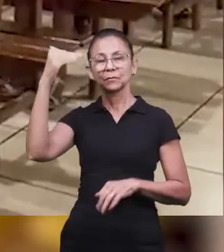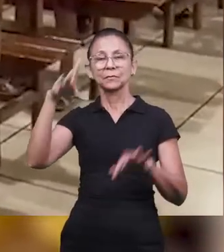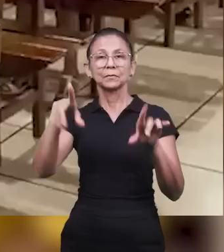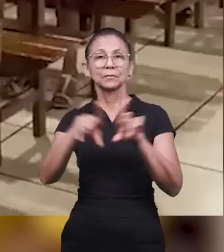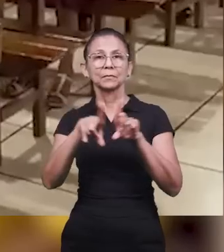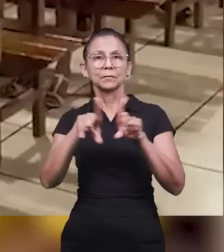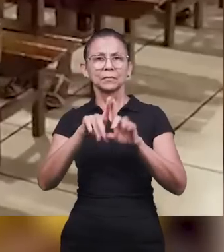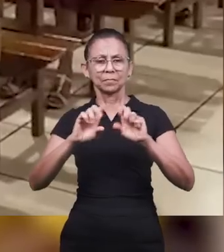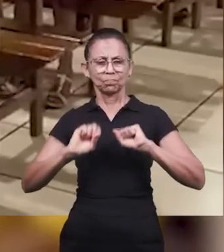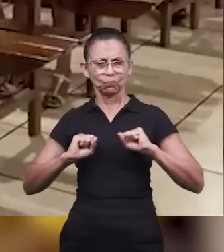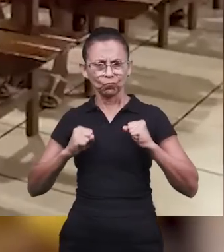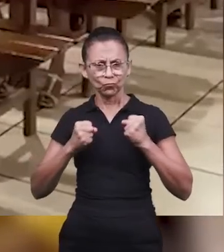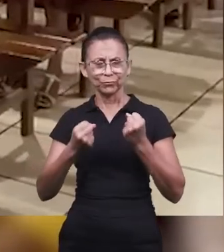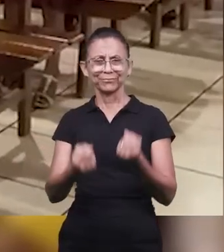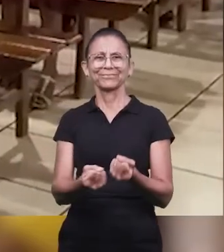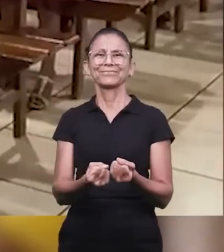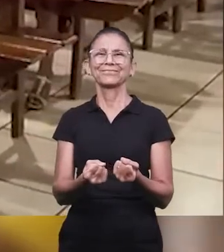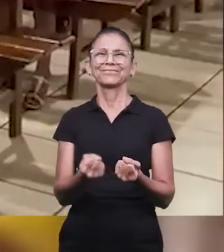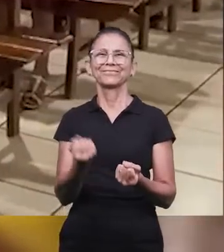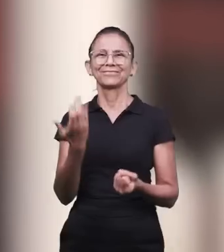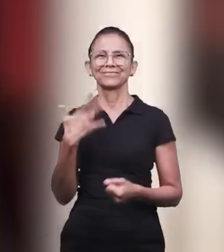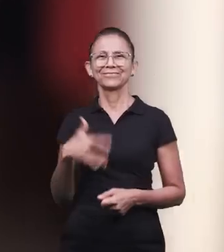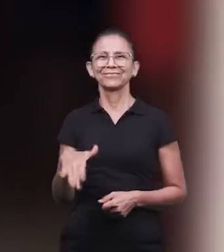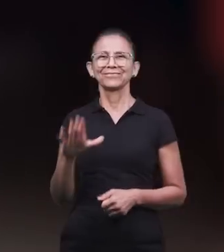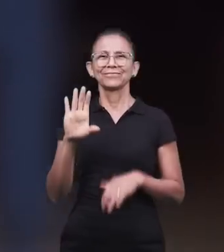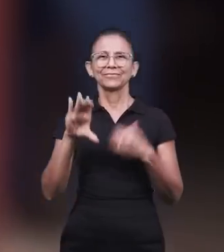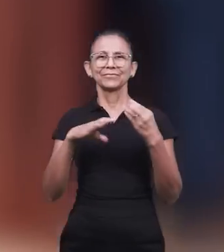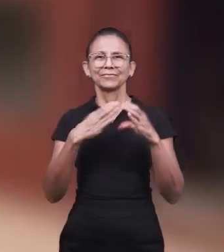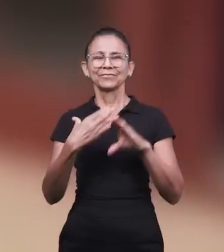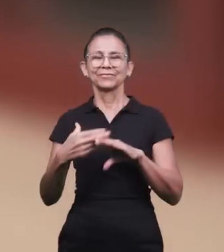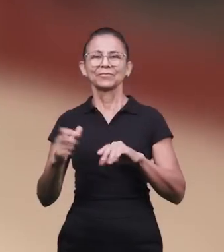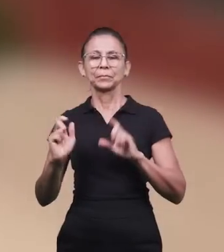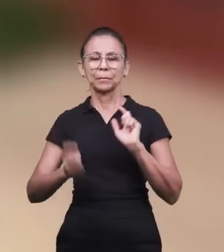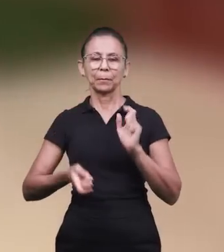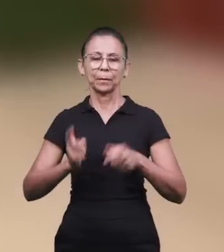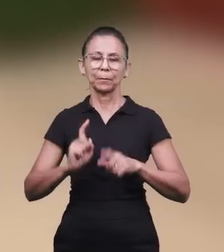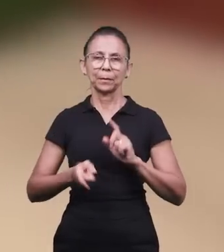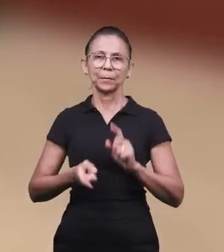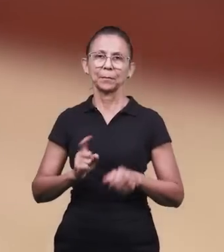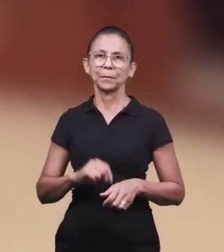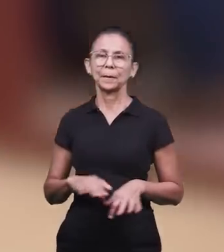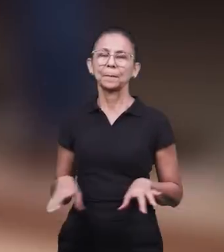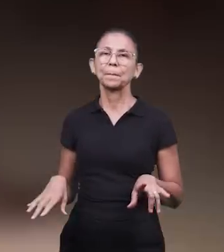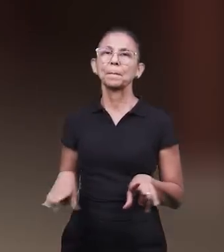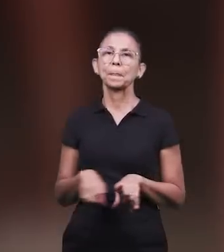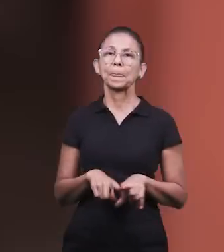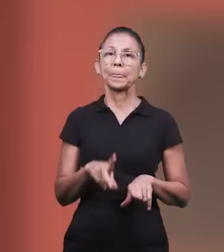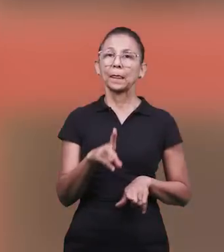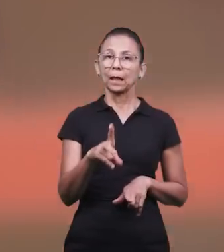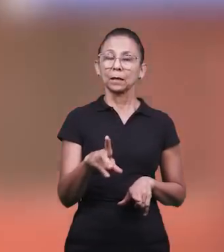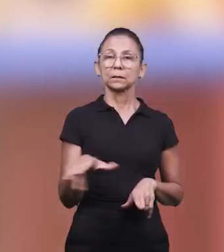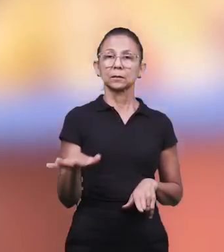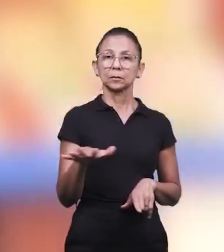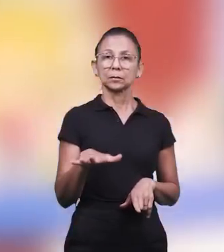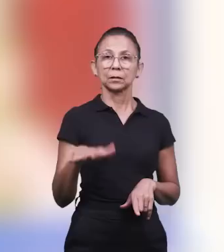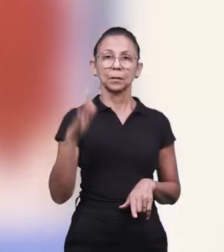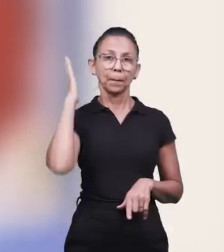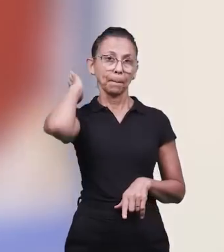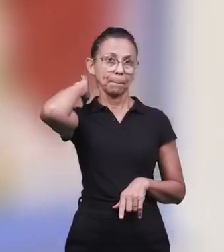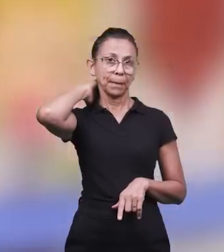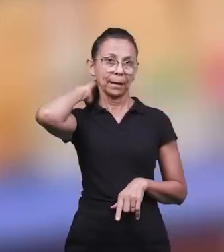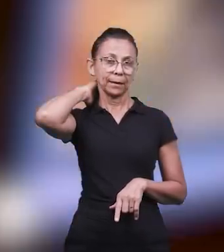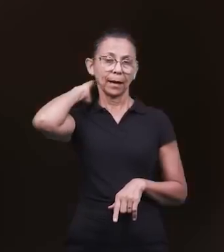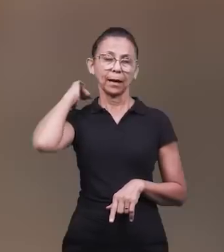muito empenhadas tocando e cantando. Na Vila Divinópolis, na cidade de Novo Repartimento, Pará,